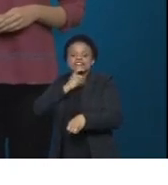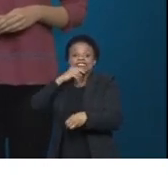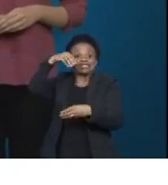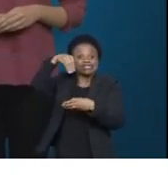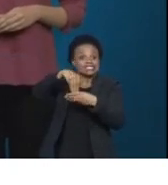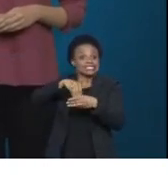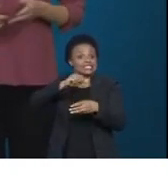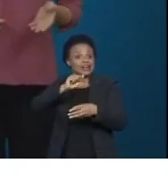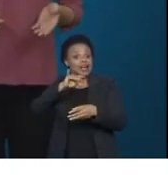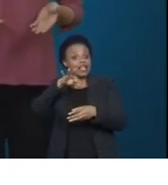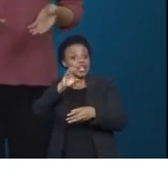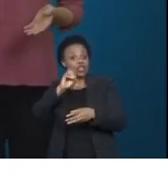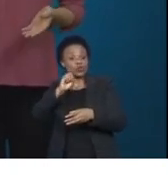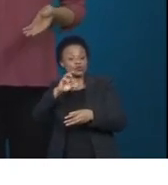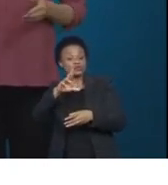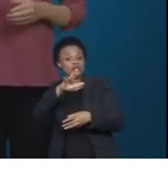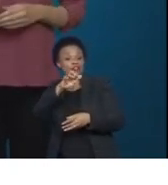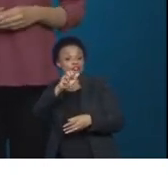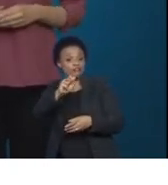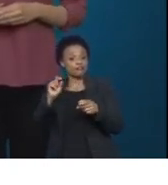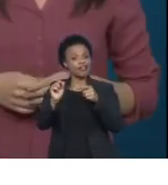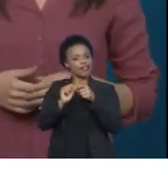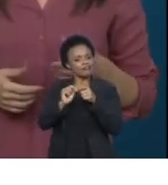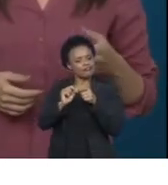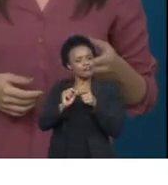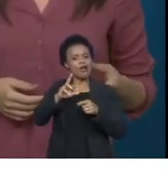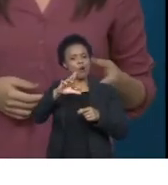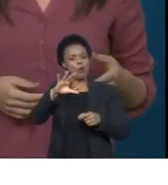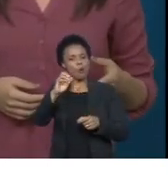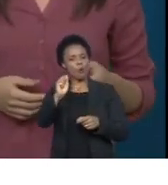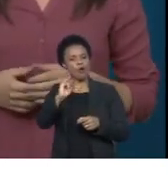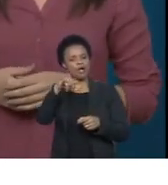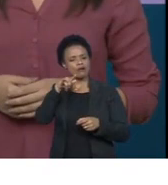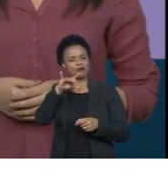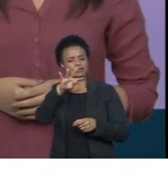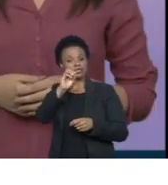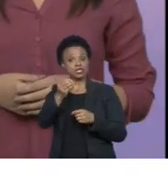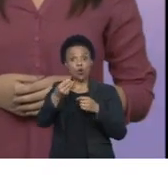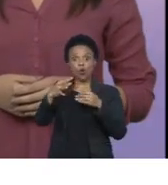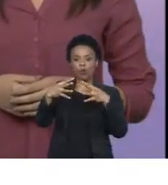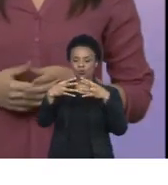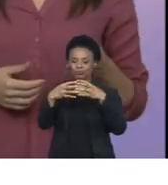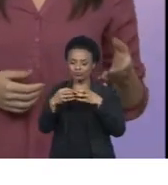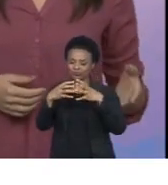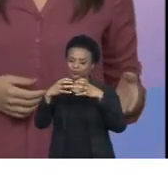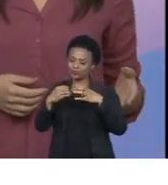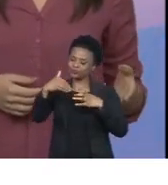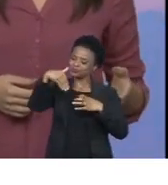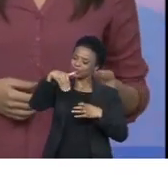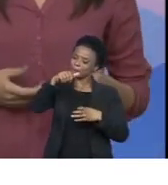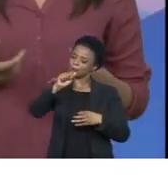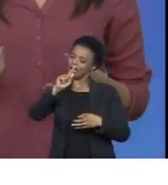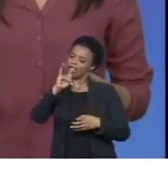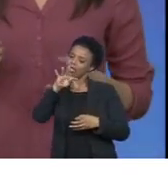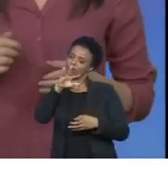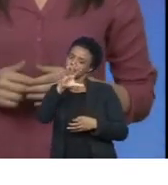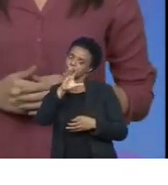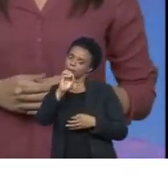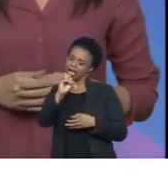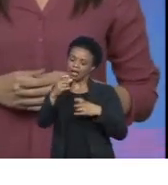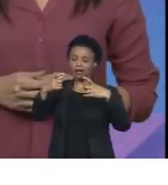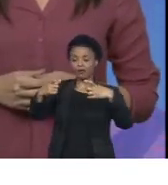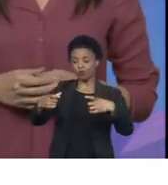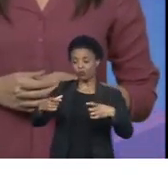dá origem às rochas ígneas ou magmáticas. A classificação depende da profundidade onde houve o resfriamento, da ordem